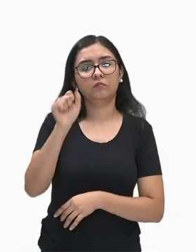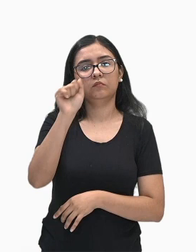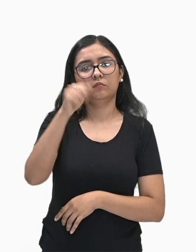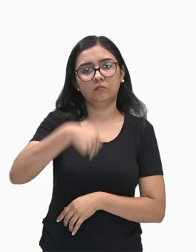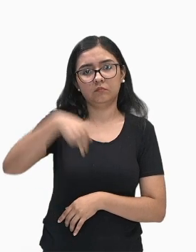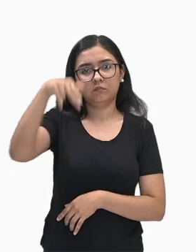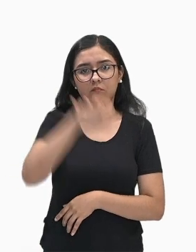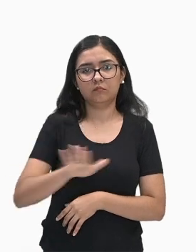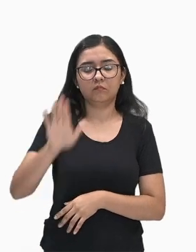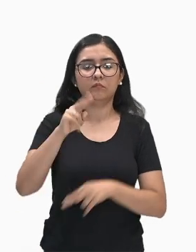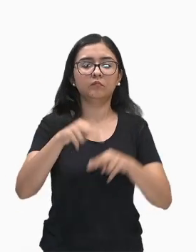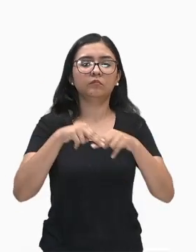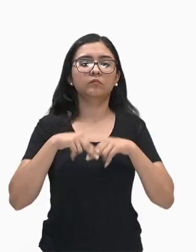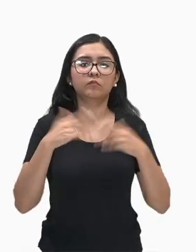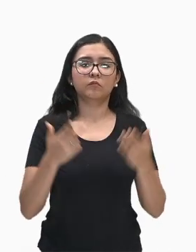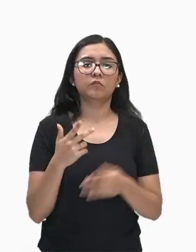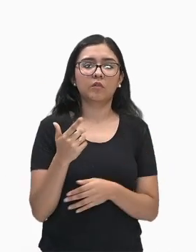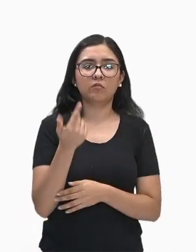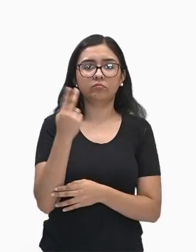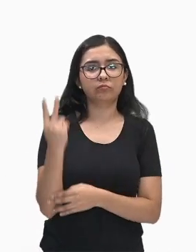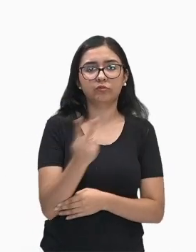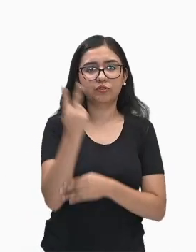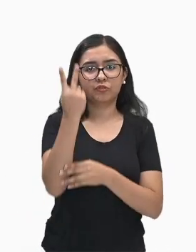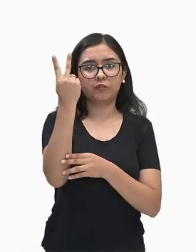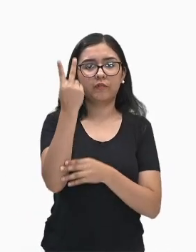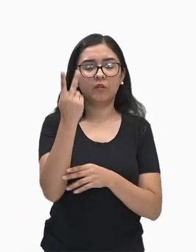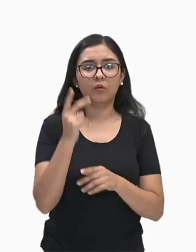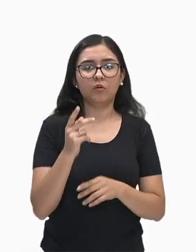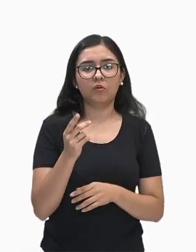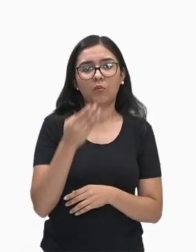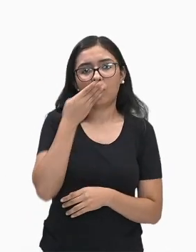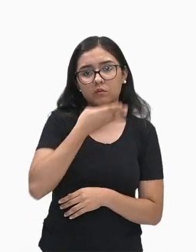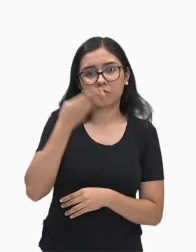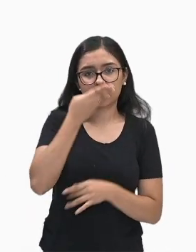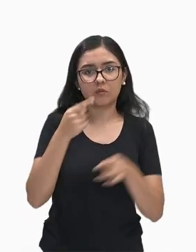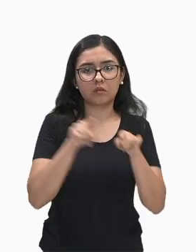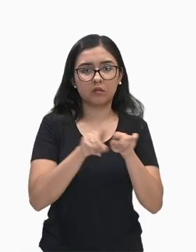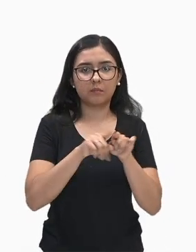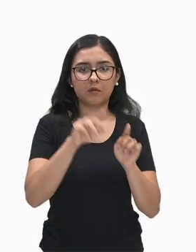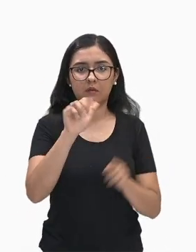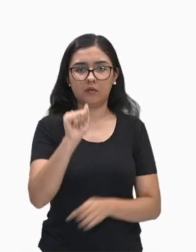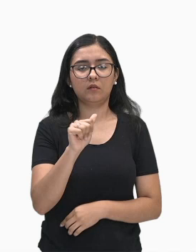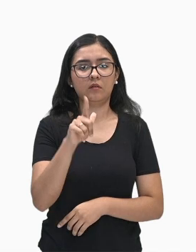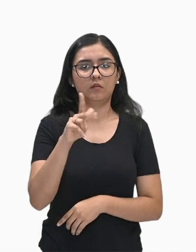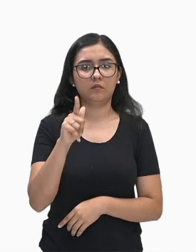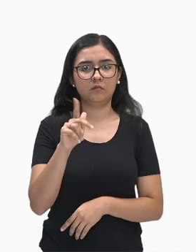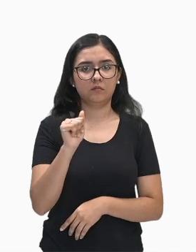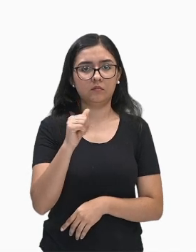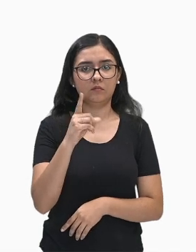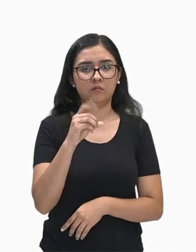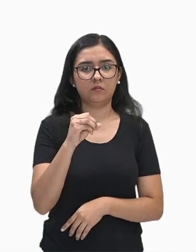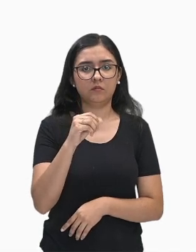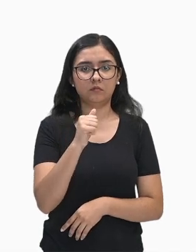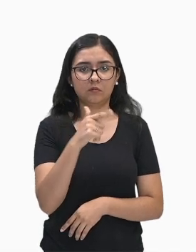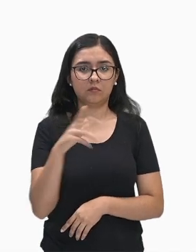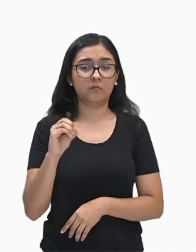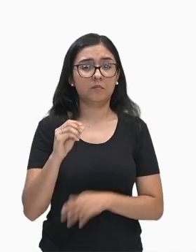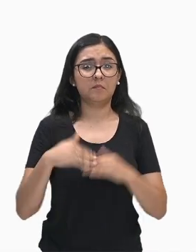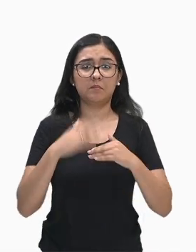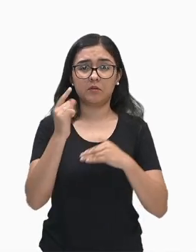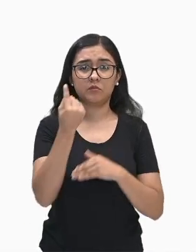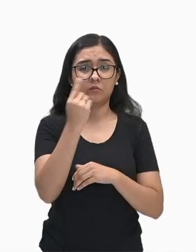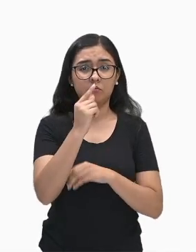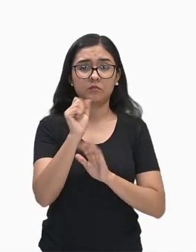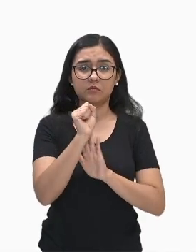da desvalorização do açúcar e do algodão brasileiro há mais de um século no mercado